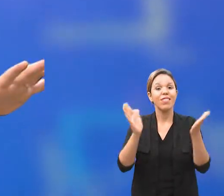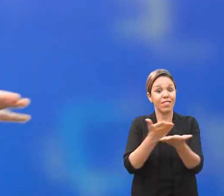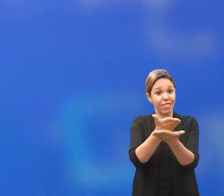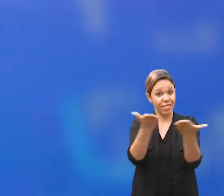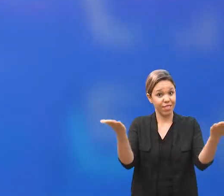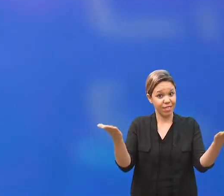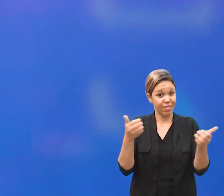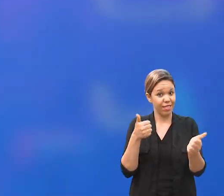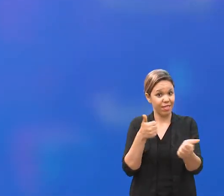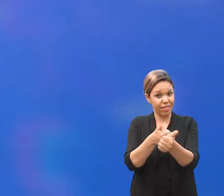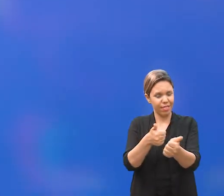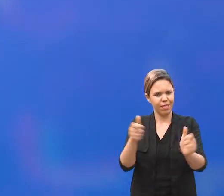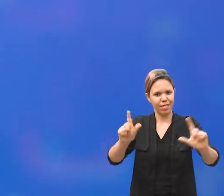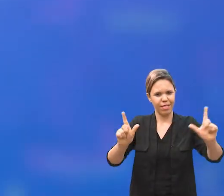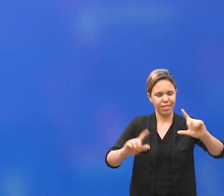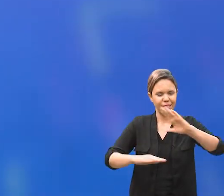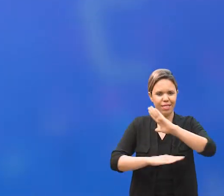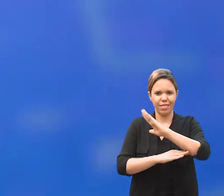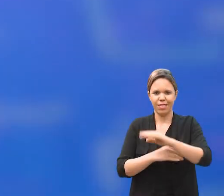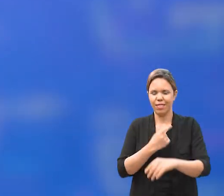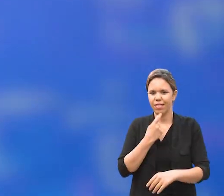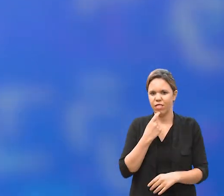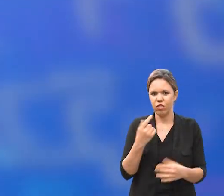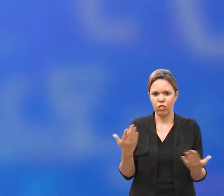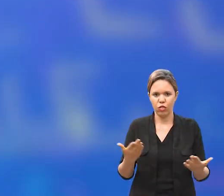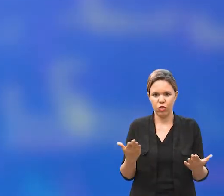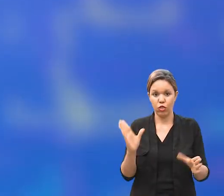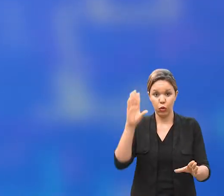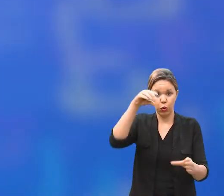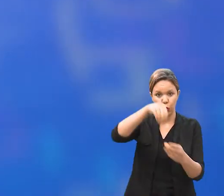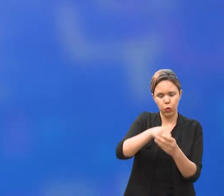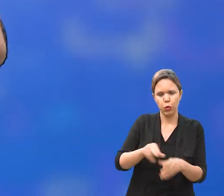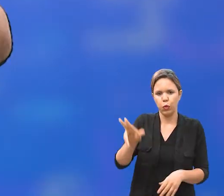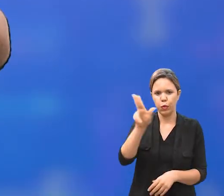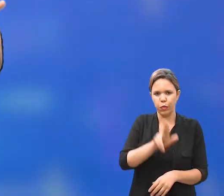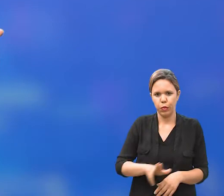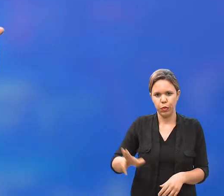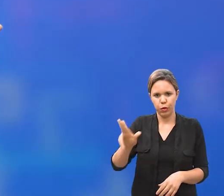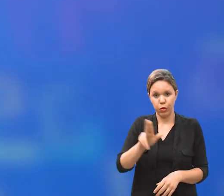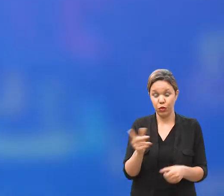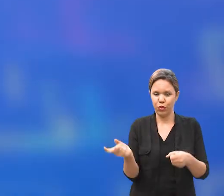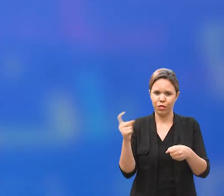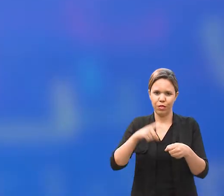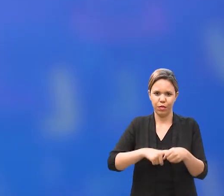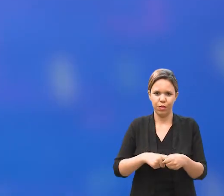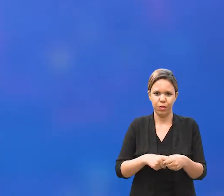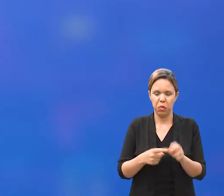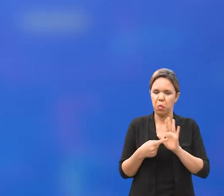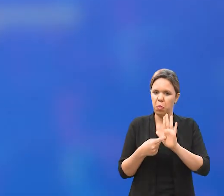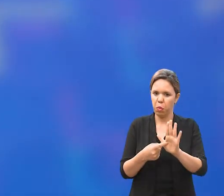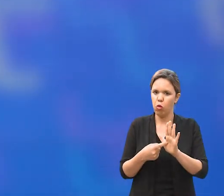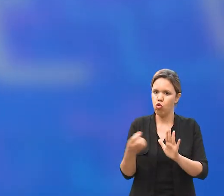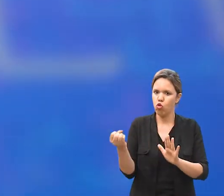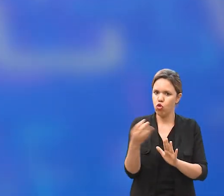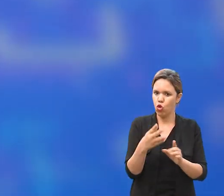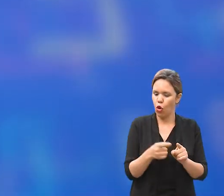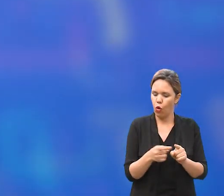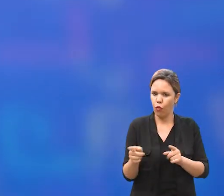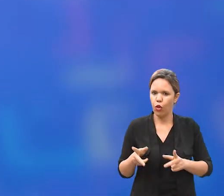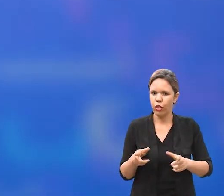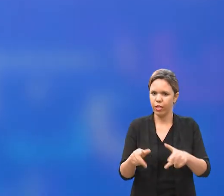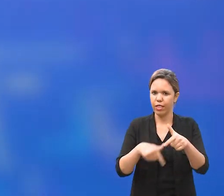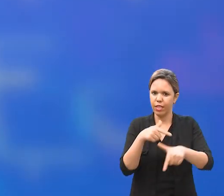Olá para você que está acompanhando a TV Câmara Campinas, o Direto da Universidade está de volta para mostrar a nova edição da